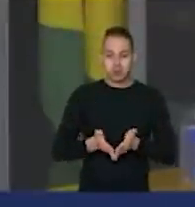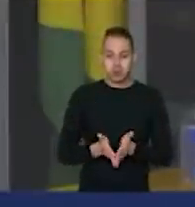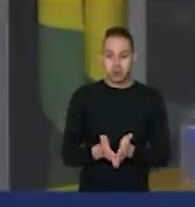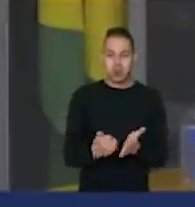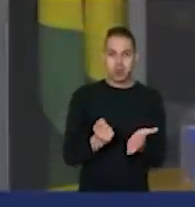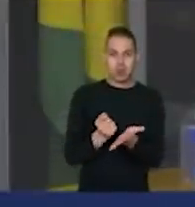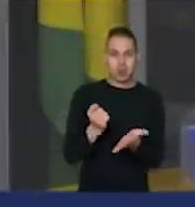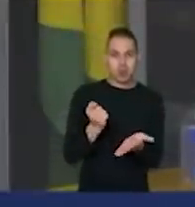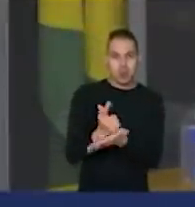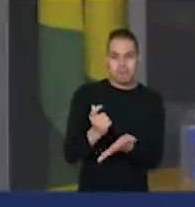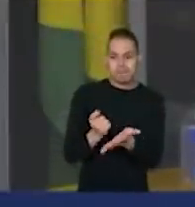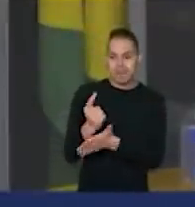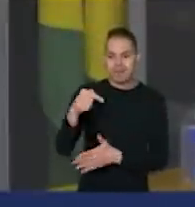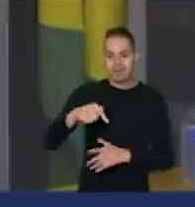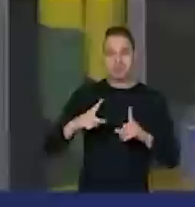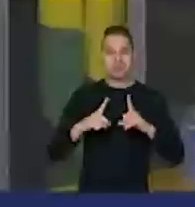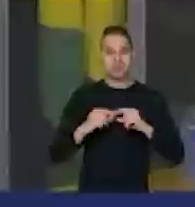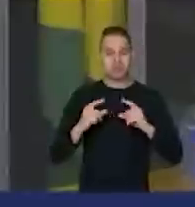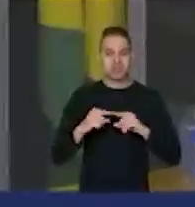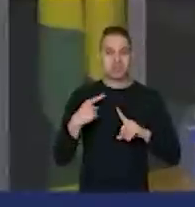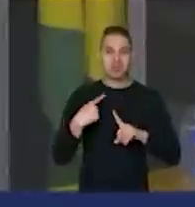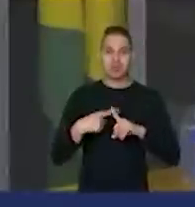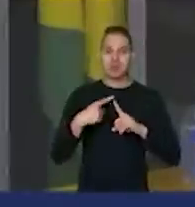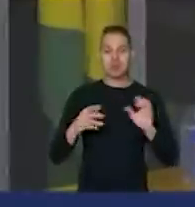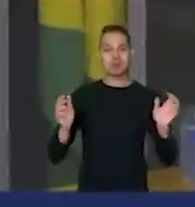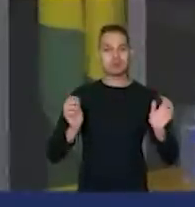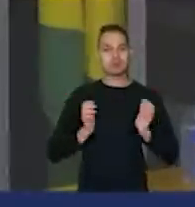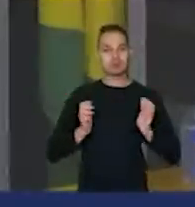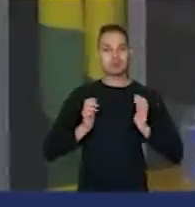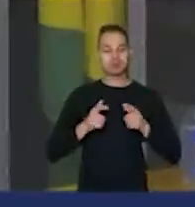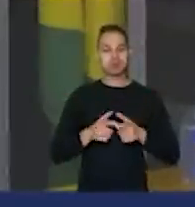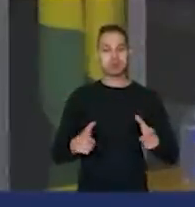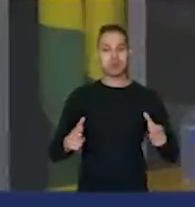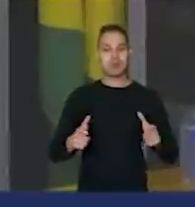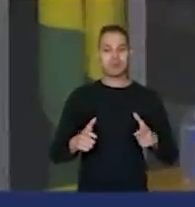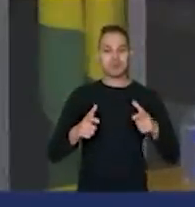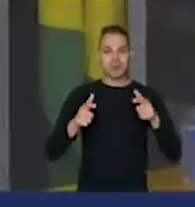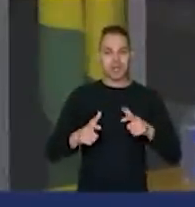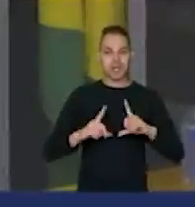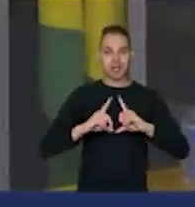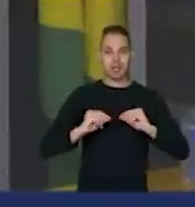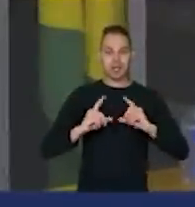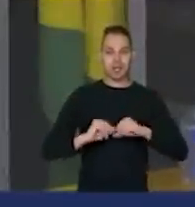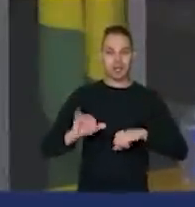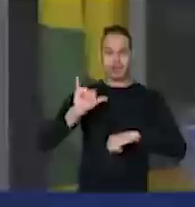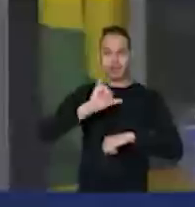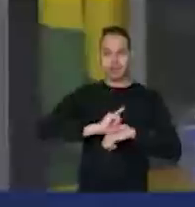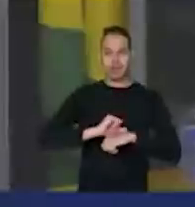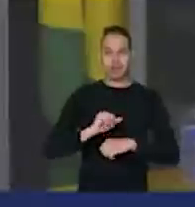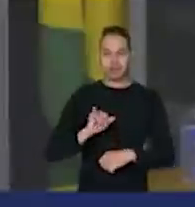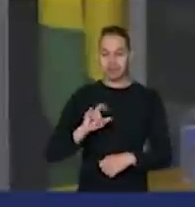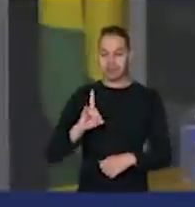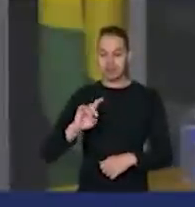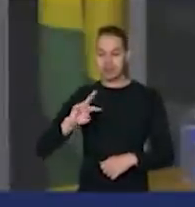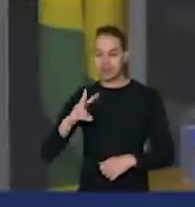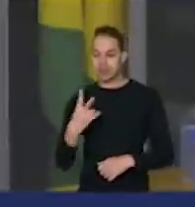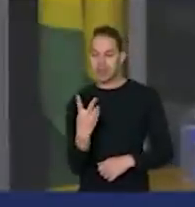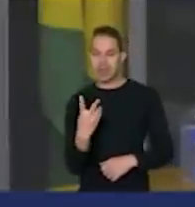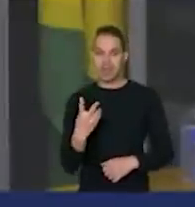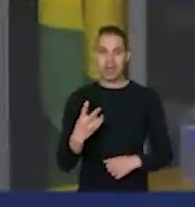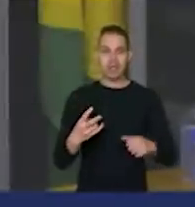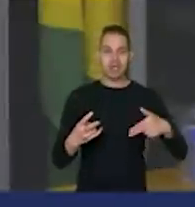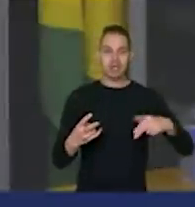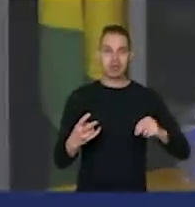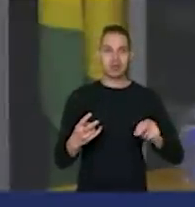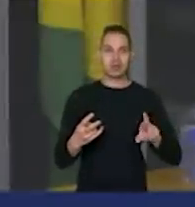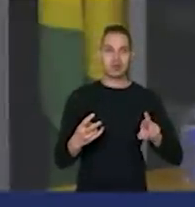aqui pela concentração de renda, o plano piloto tem um IDH maior que da Noruega. A gente vive numa bolha, numa ilha de